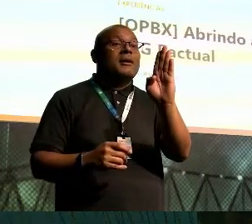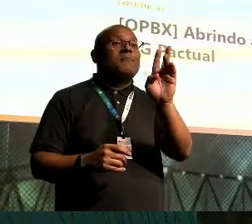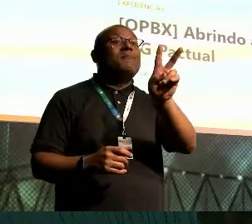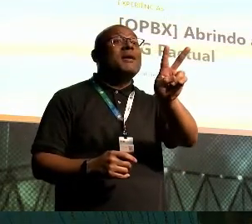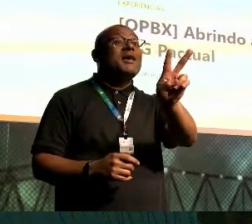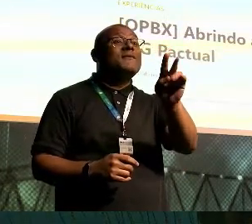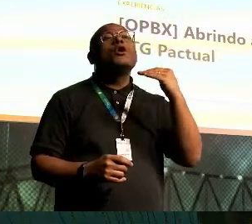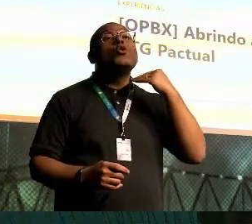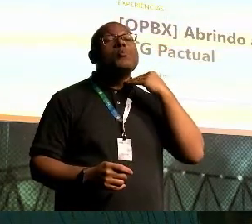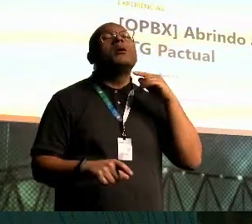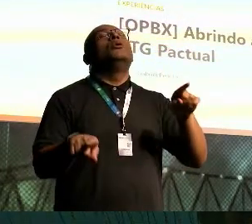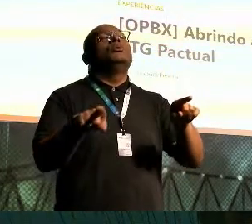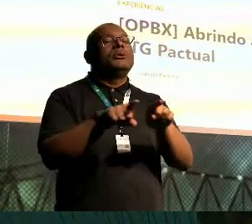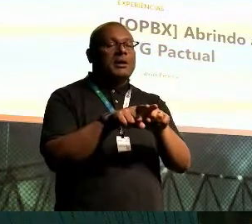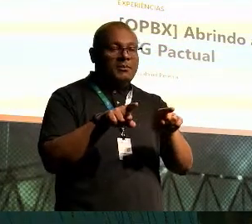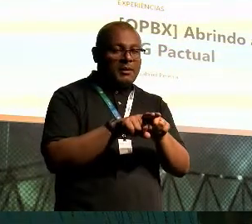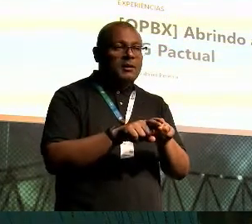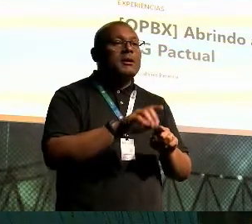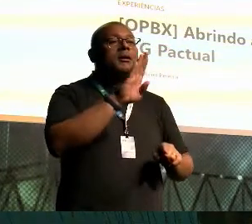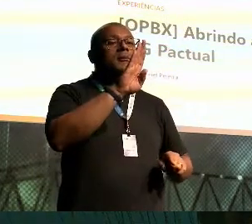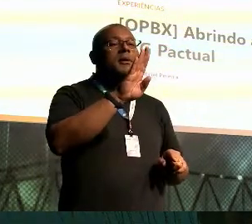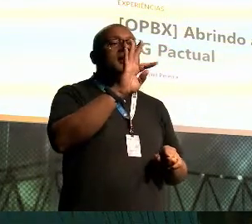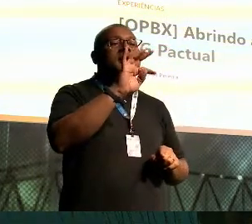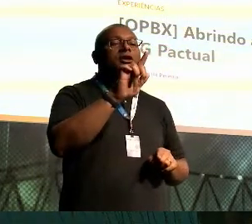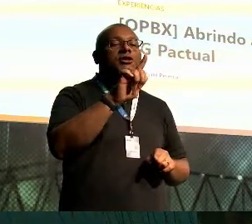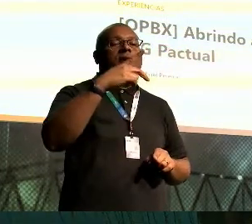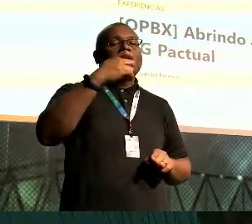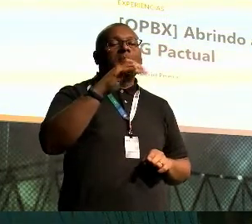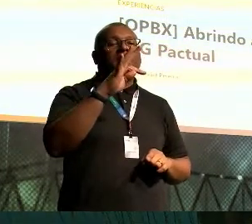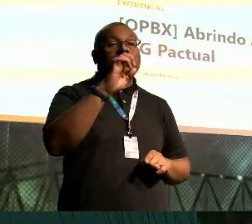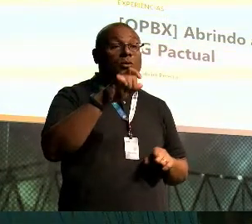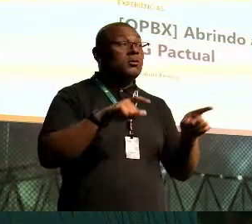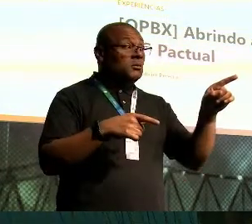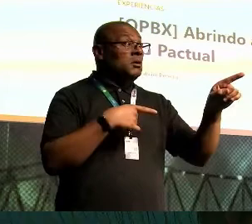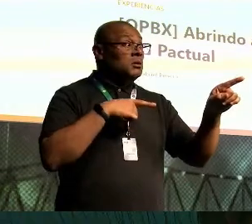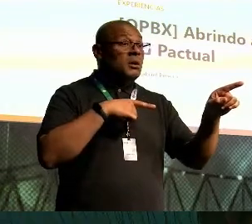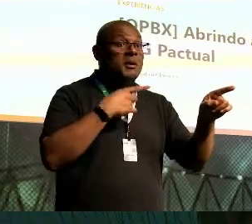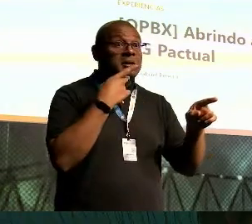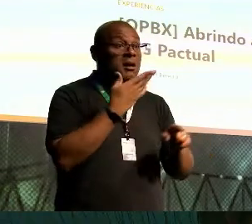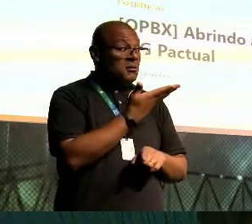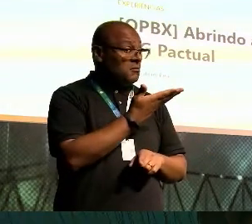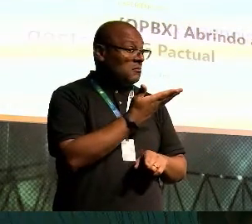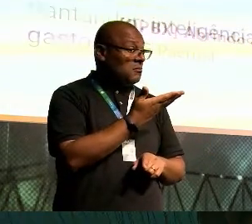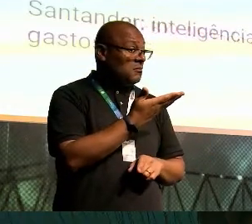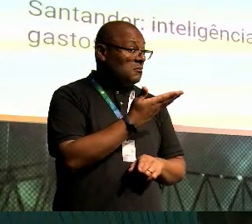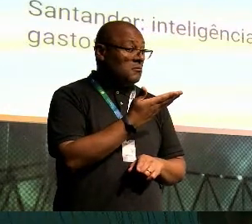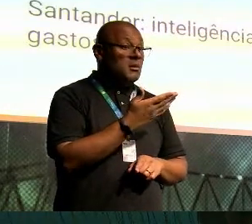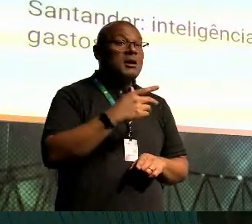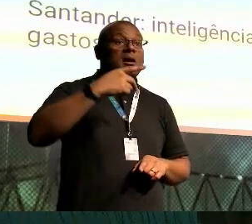crédito. BTG Pactual, tem videozinho mostrando o PMF do BTG Pactual também, do